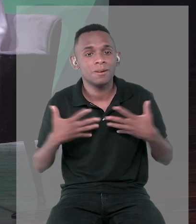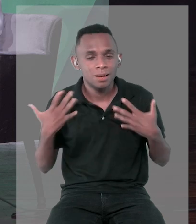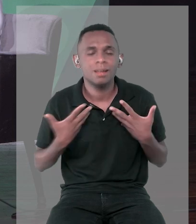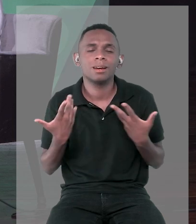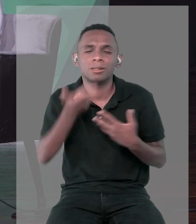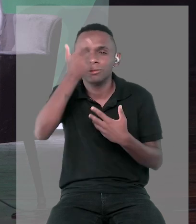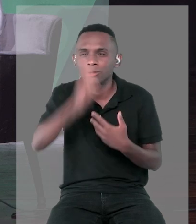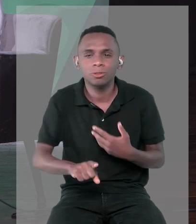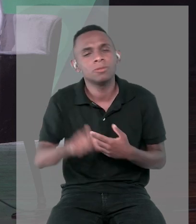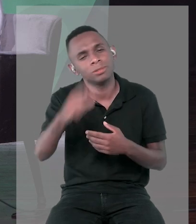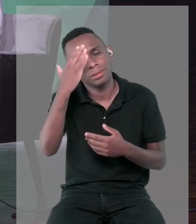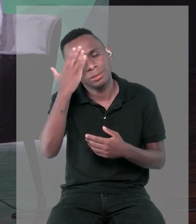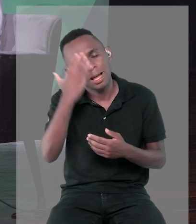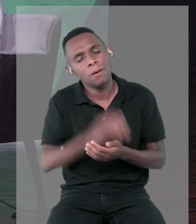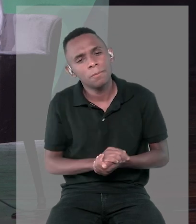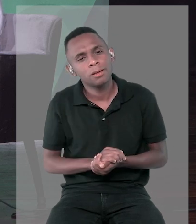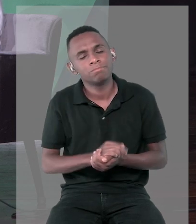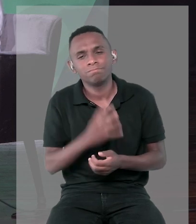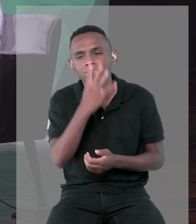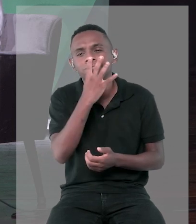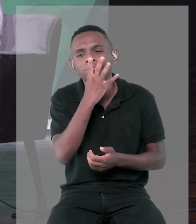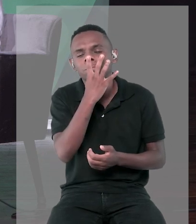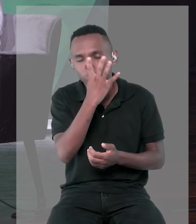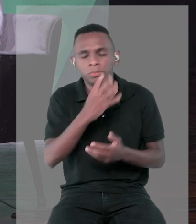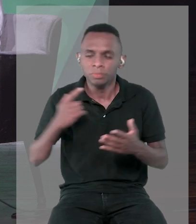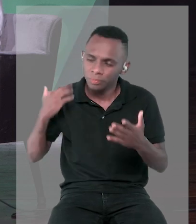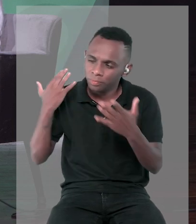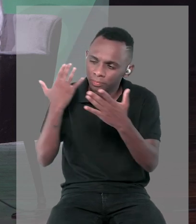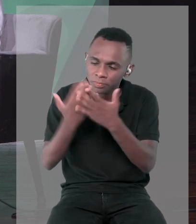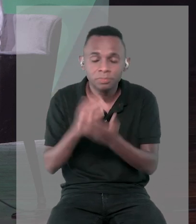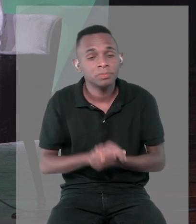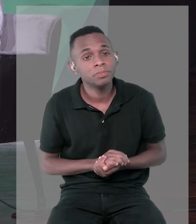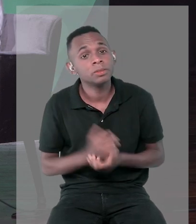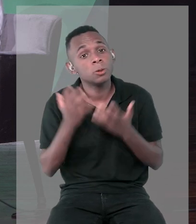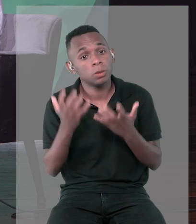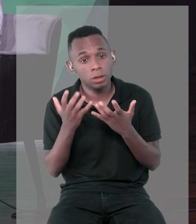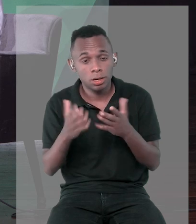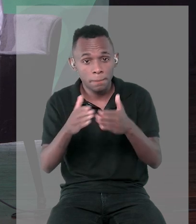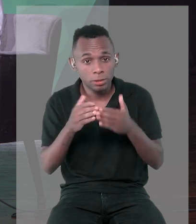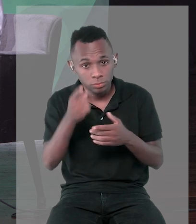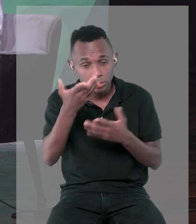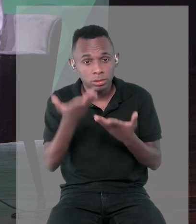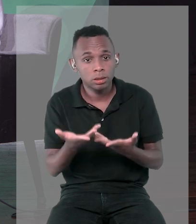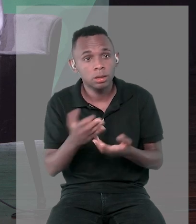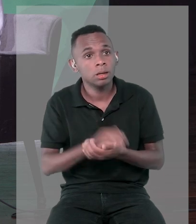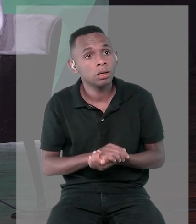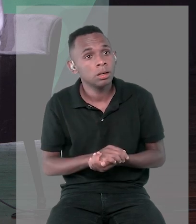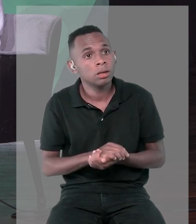mim estar aqui com você de novo. Você sabe disso, sabe da minha admiração de tantos e tantos anos. Eu queria te pedir para